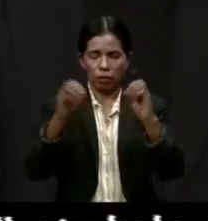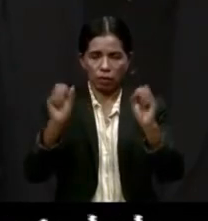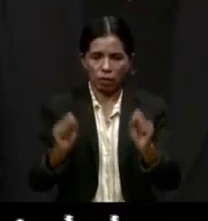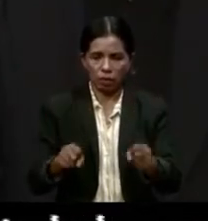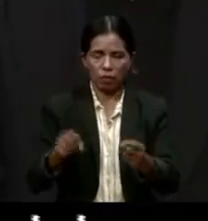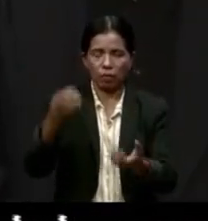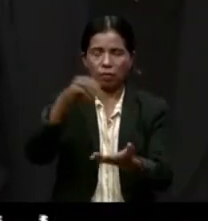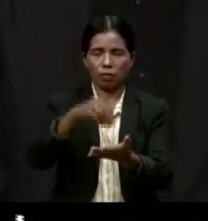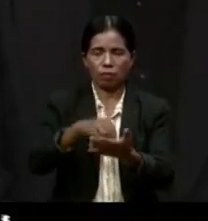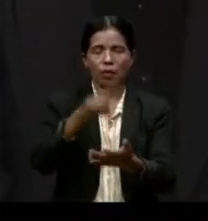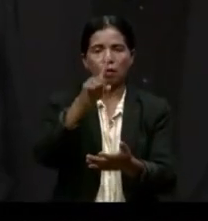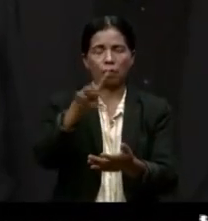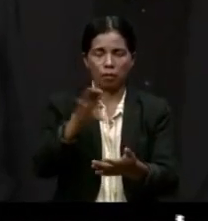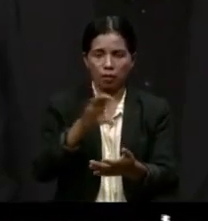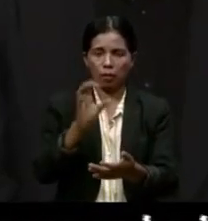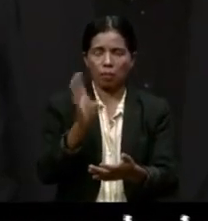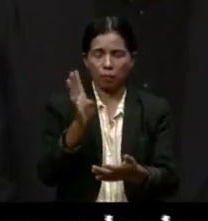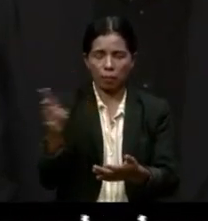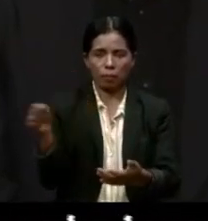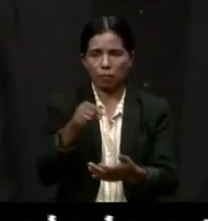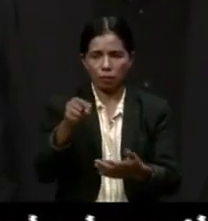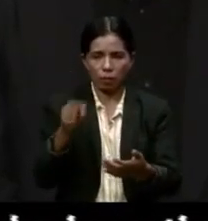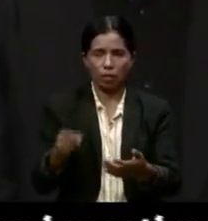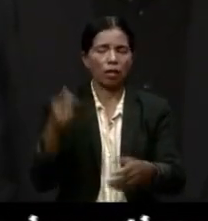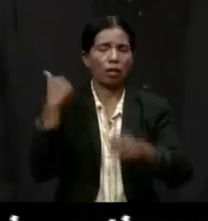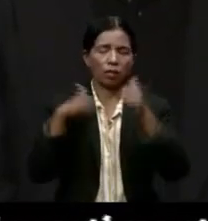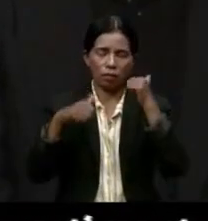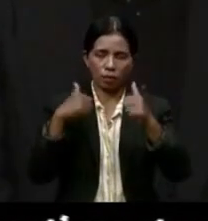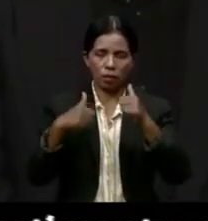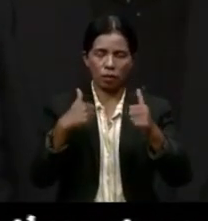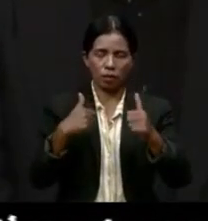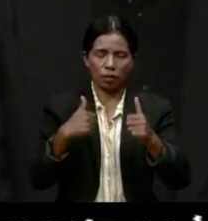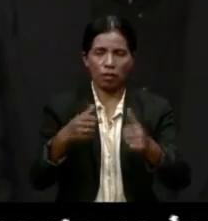faz 40%, 60% para que eu vá atividade